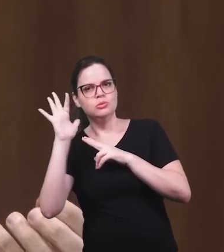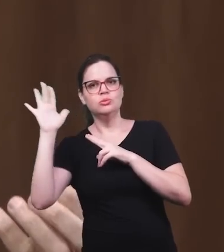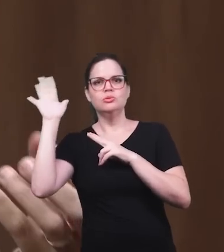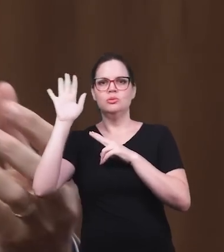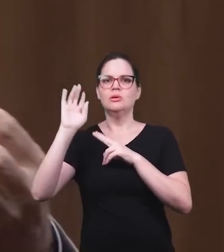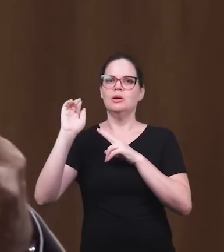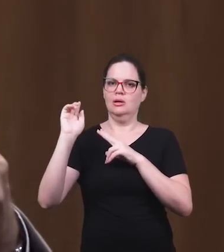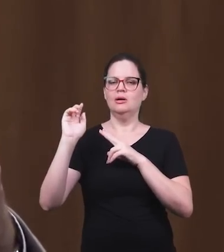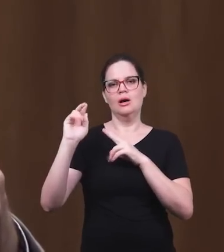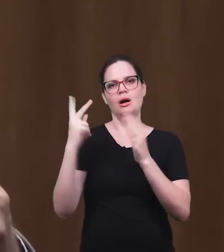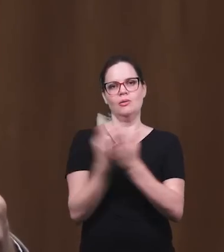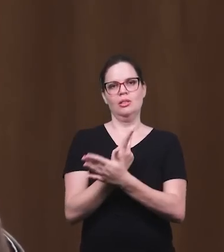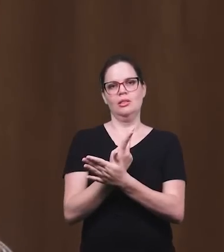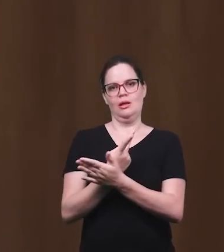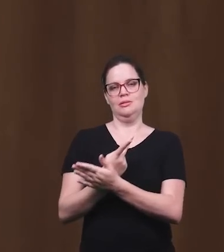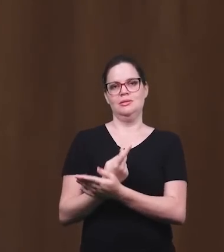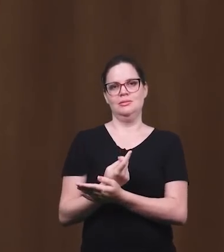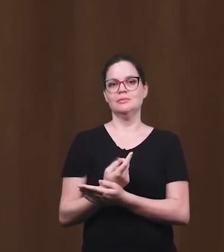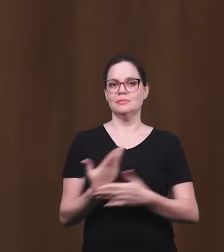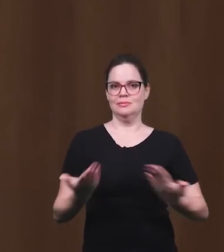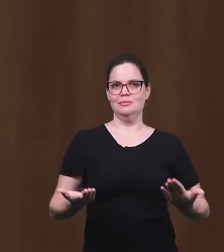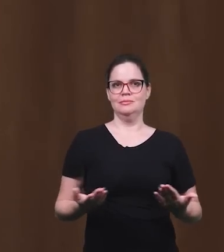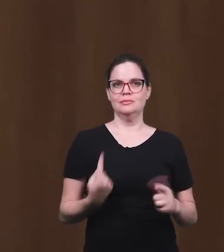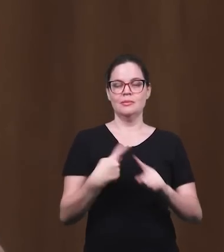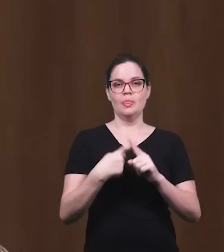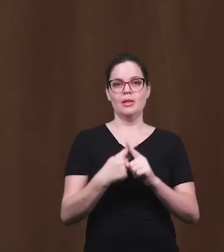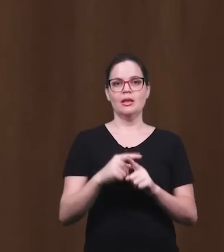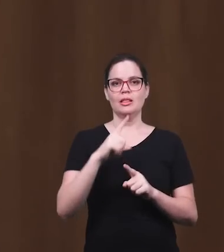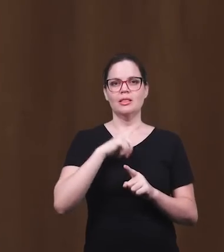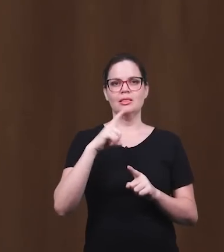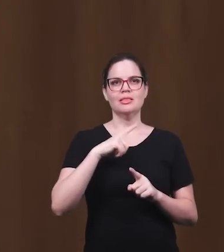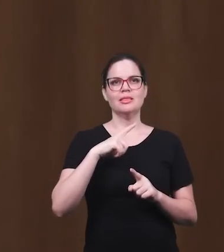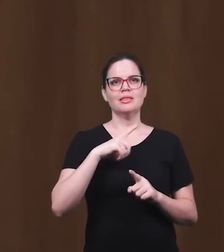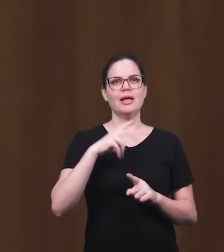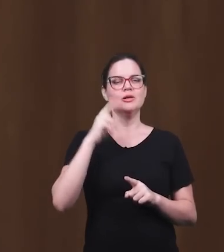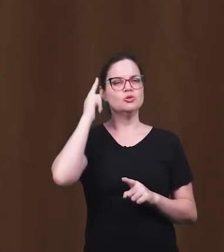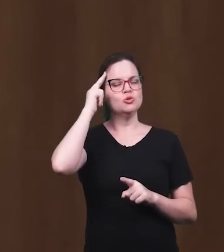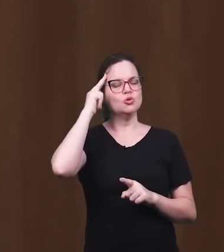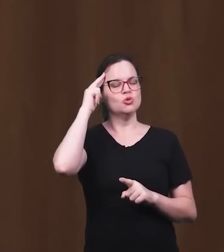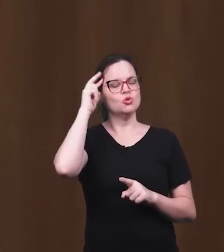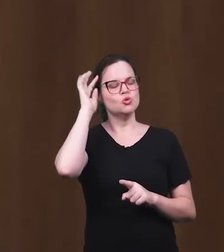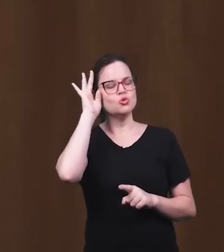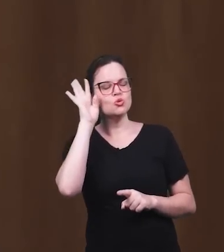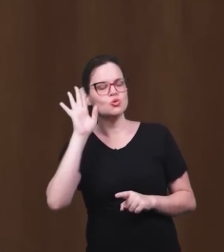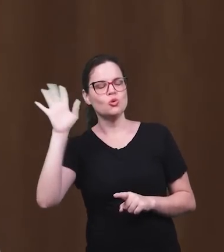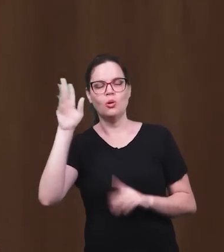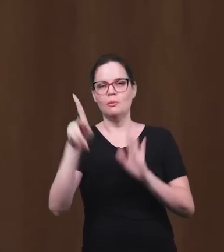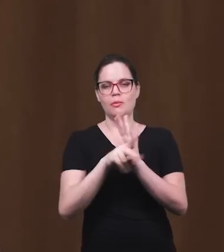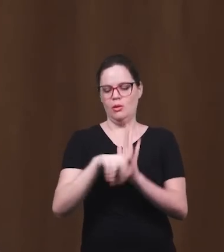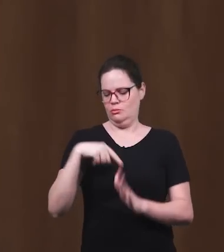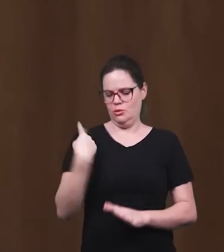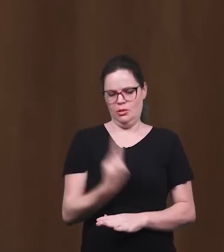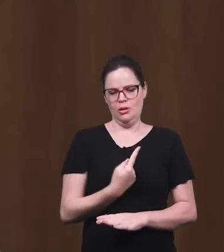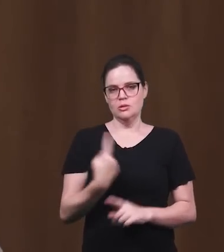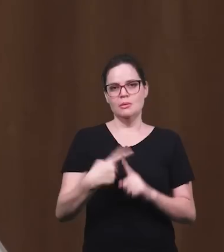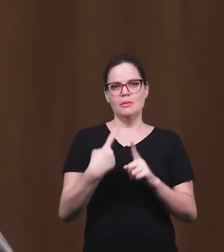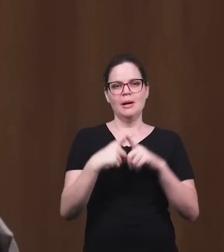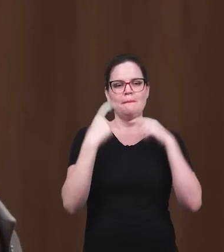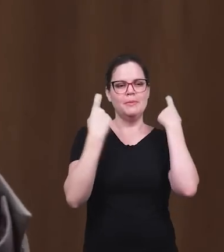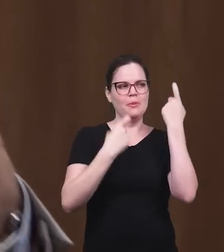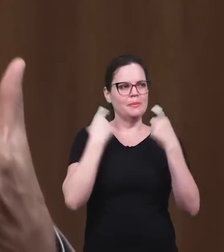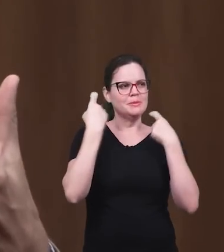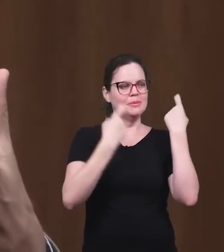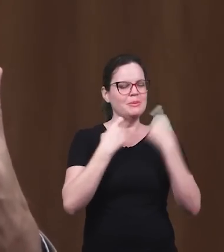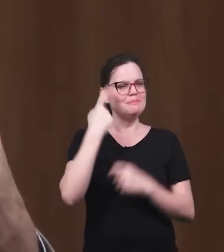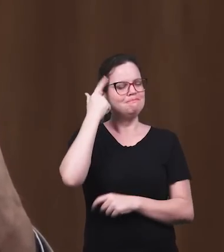muitas preocupações vêm os sonhos. Então, esses são sonhos que são inerentes ao próprio homem, à sua existência. Está